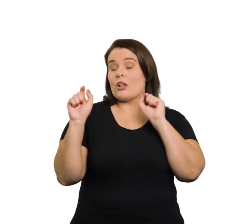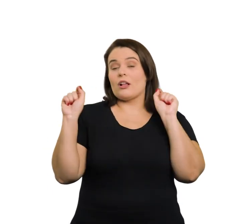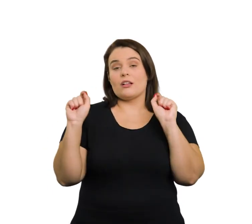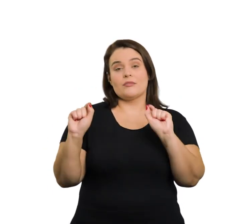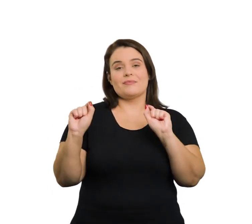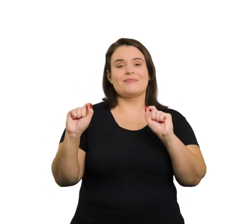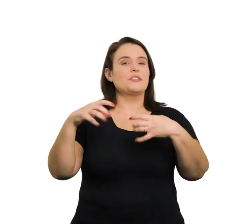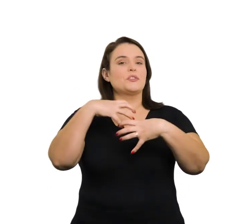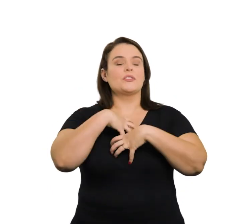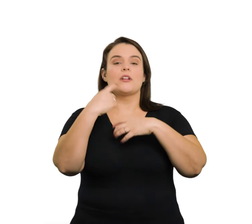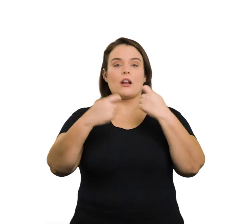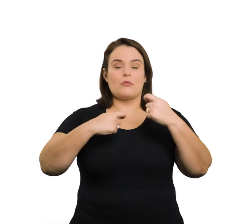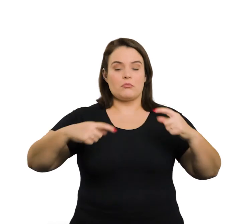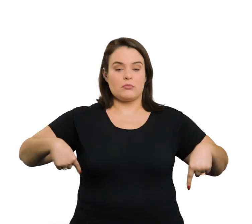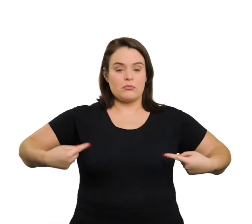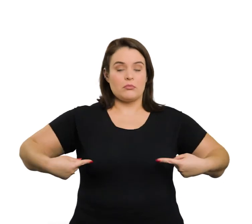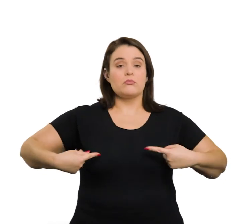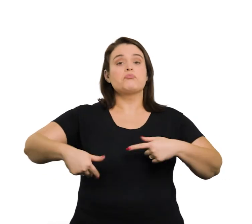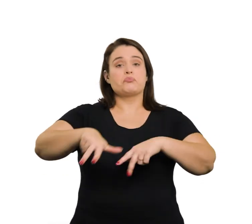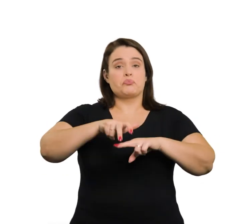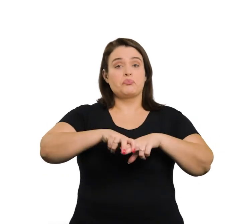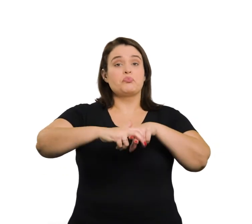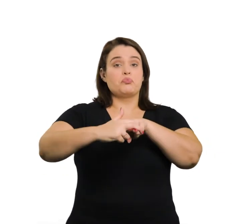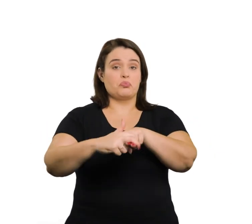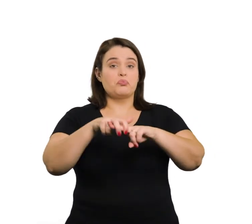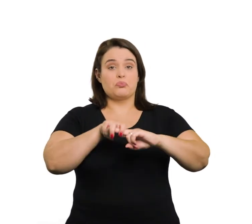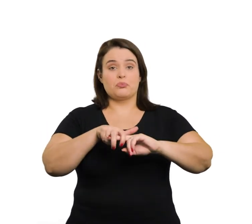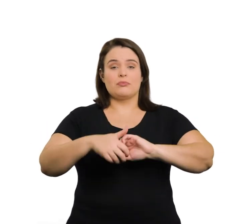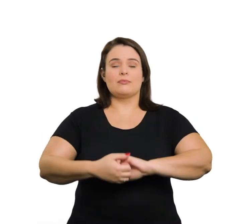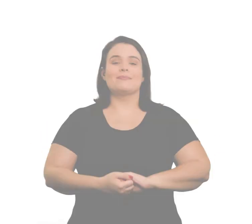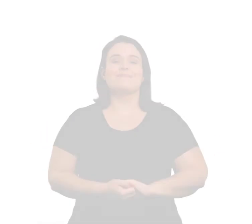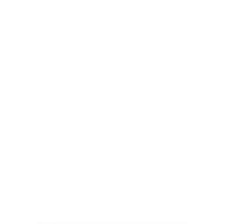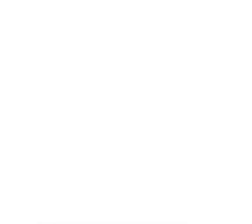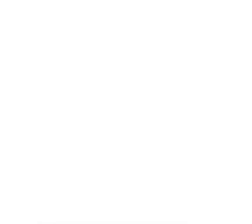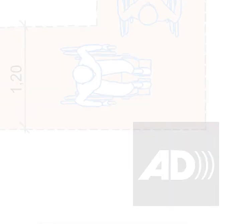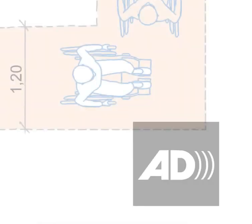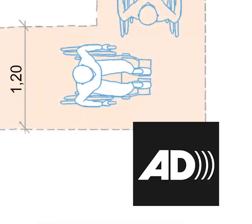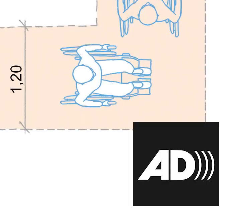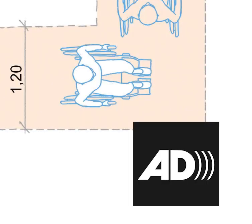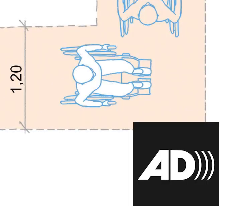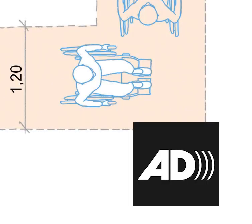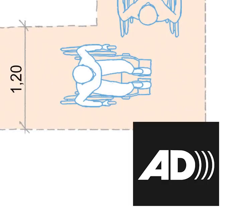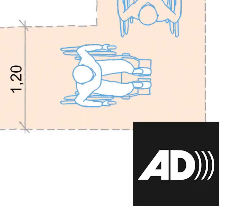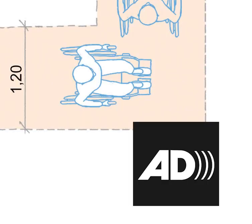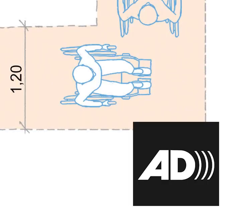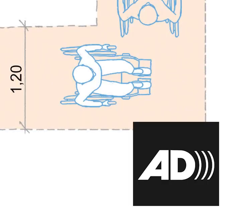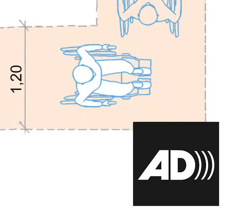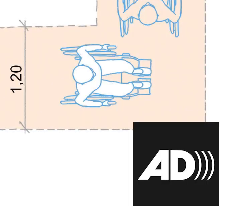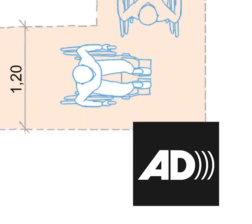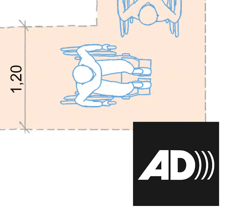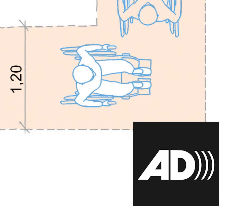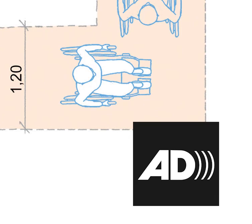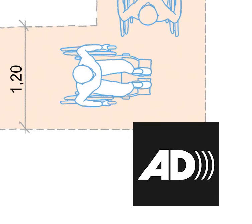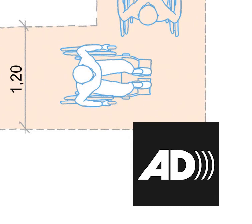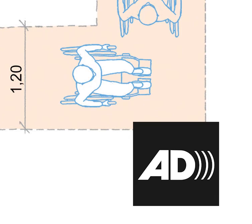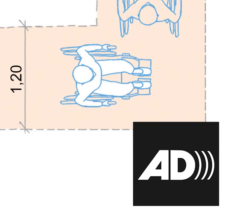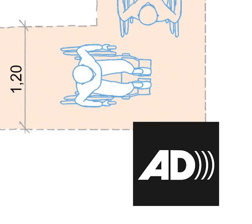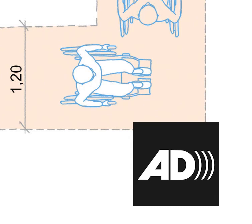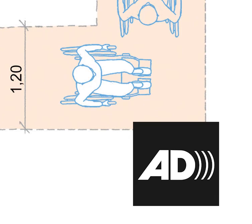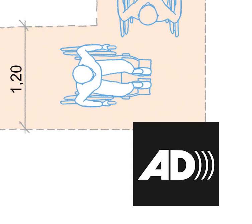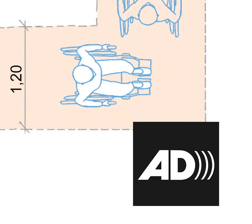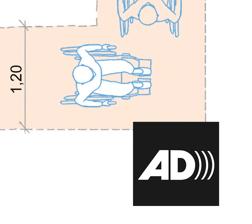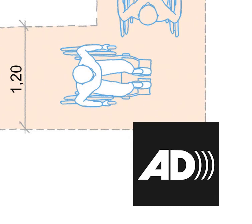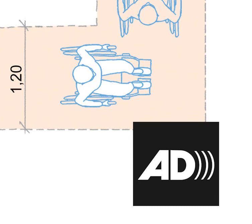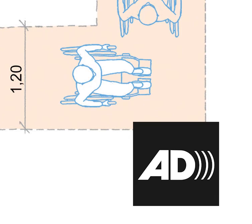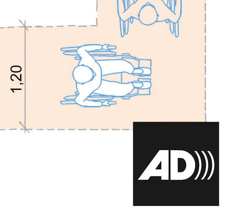ser observadas condições para a manobra de cadeira de rodas com deslocamento. Uma ilustração